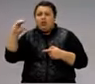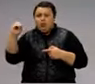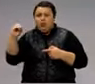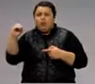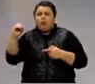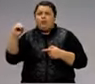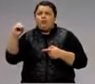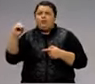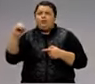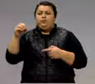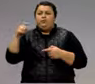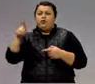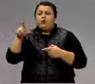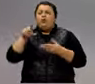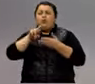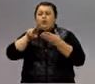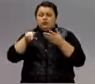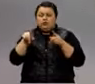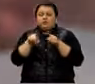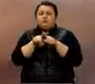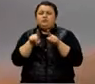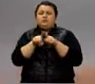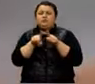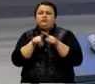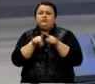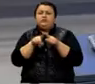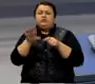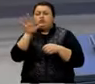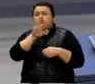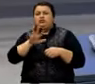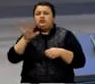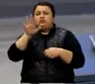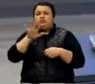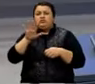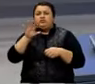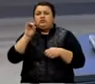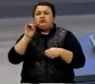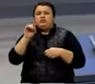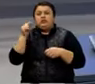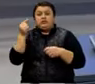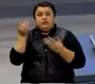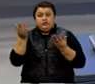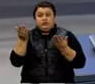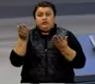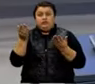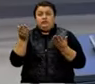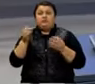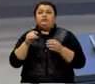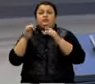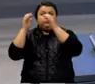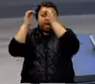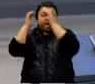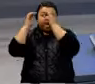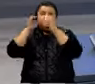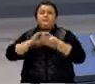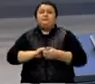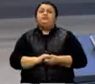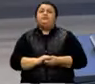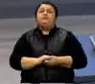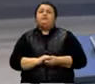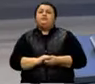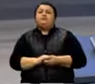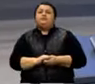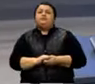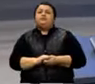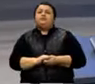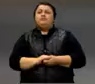Aí temos o bulbo, mas em geral é isso, o encéfalo. O